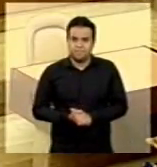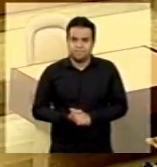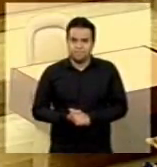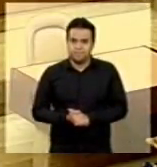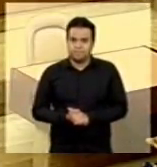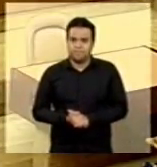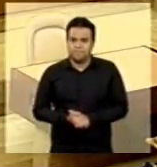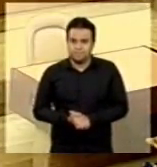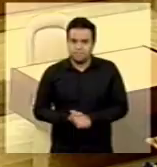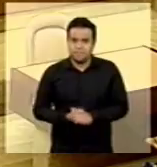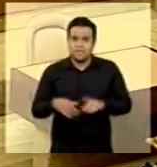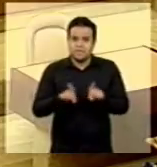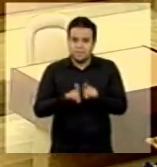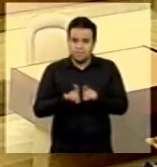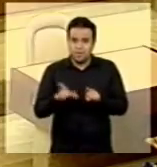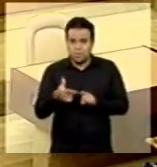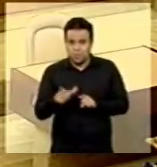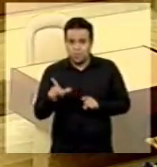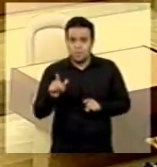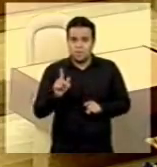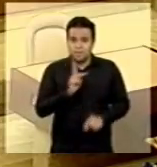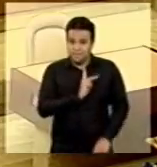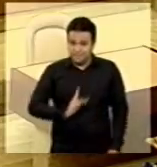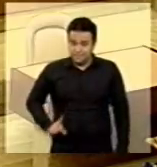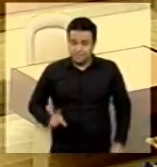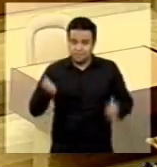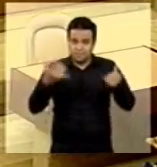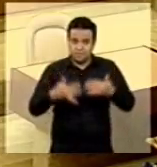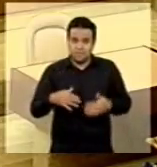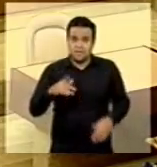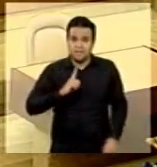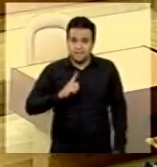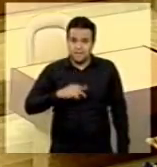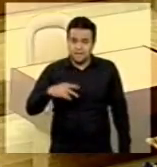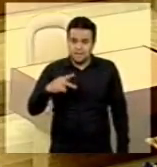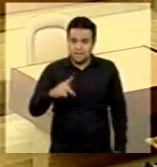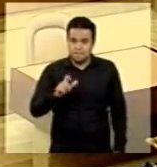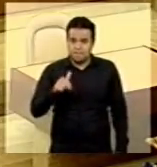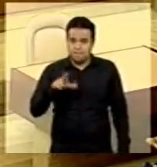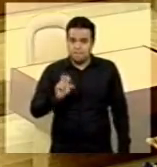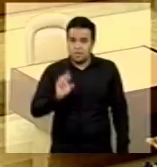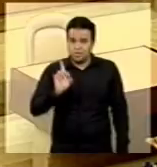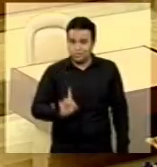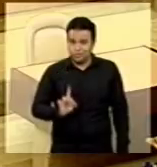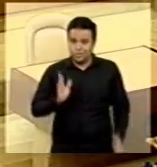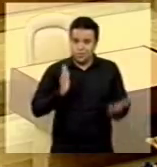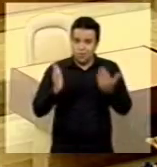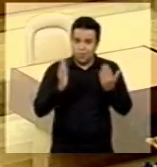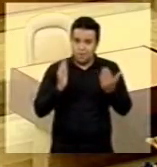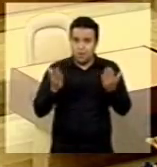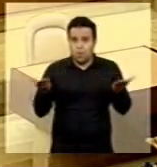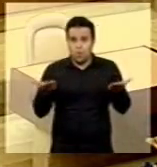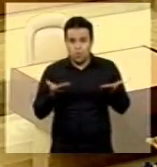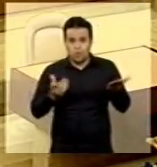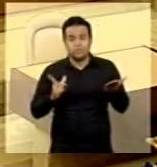Cabe registrar de outro lado também, senhora presidente, que mesmo no plano do direito comparado, remanesce hoje, com